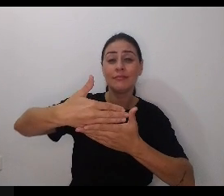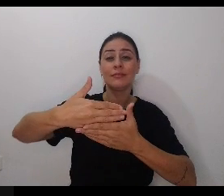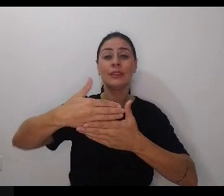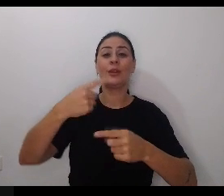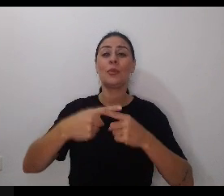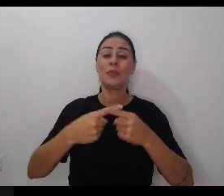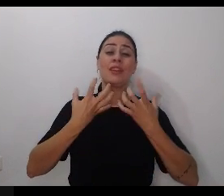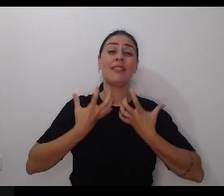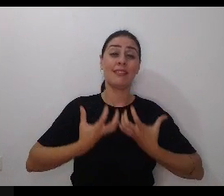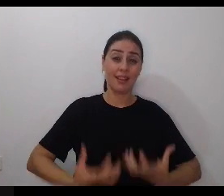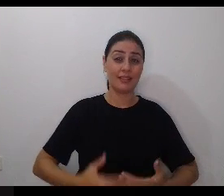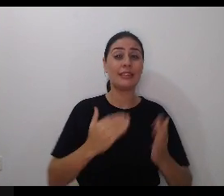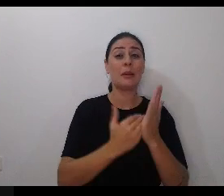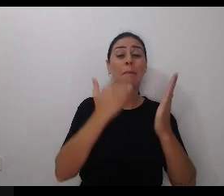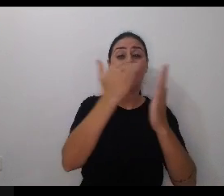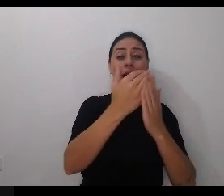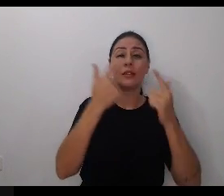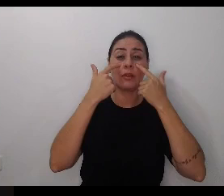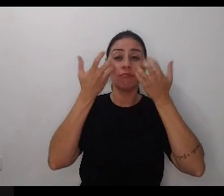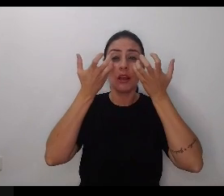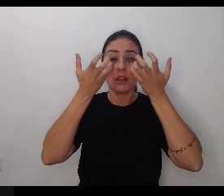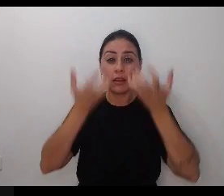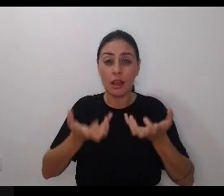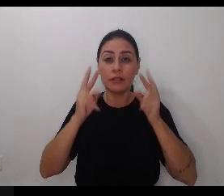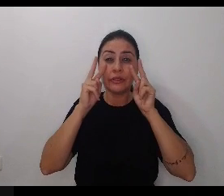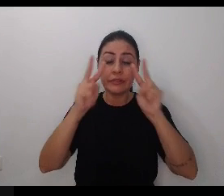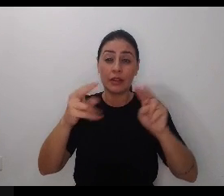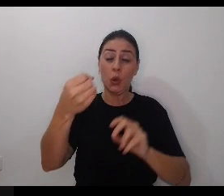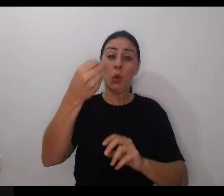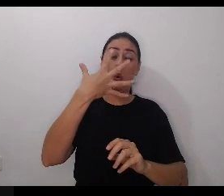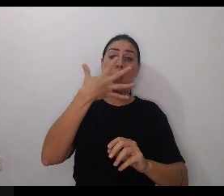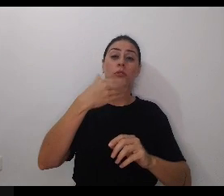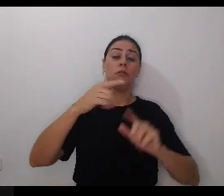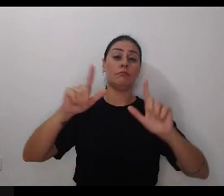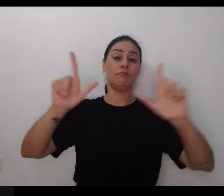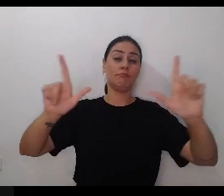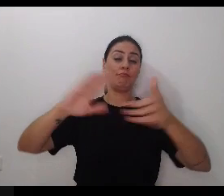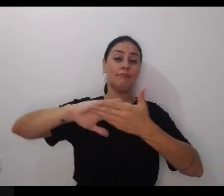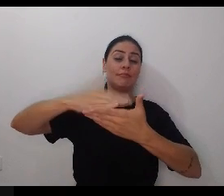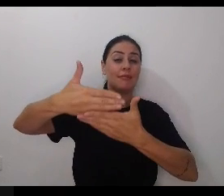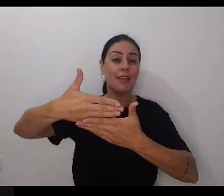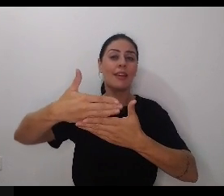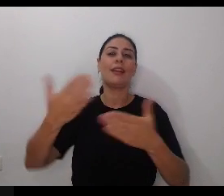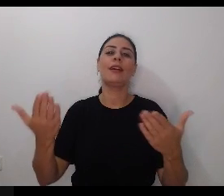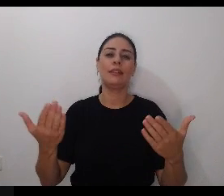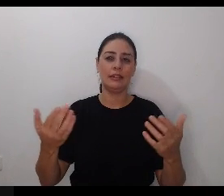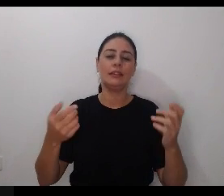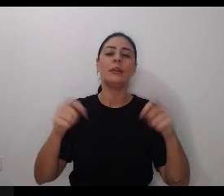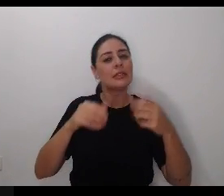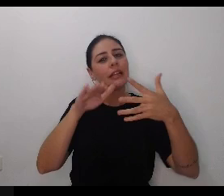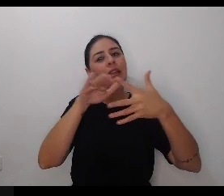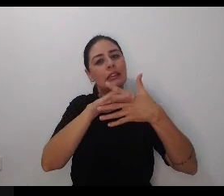atividades com tela, né? Que cansam, além do cansaço da própria atividade, a vista, né?